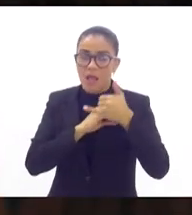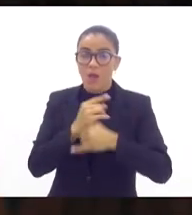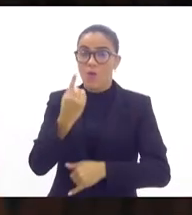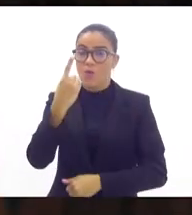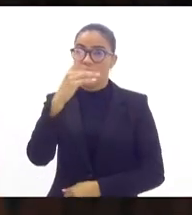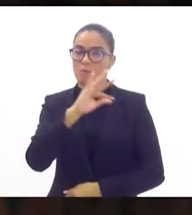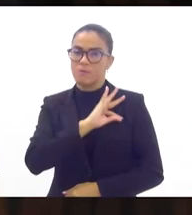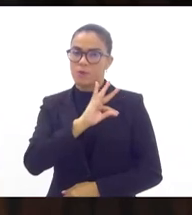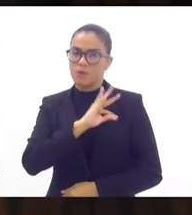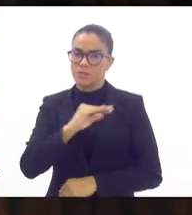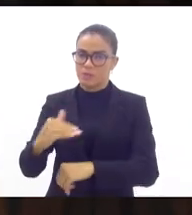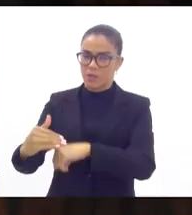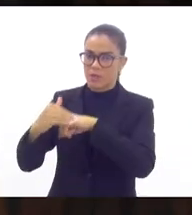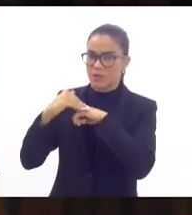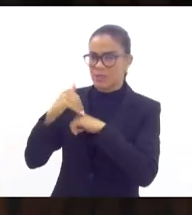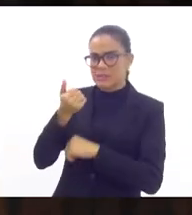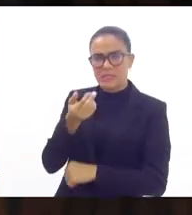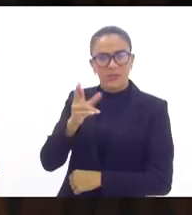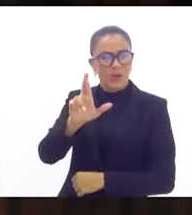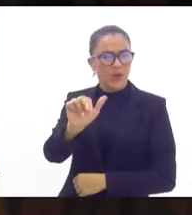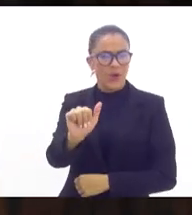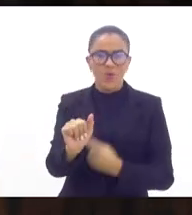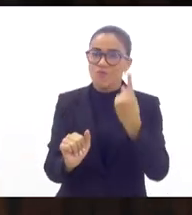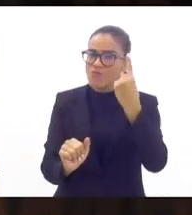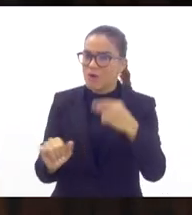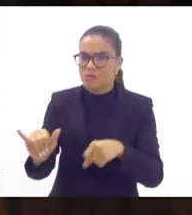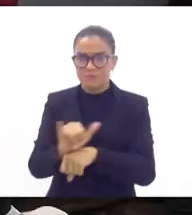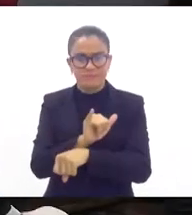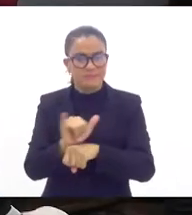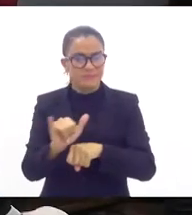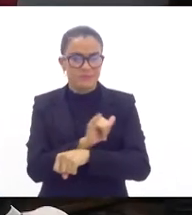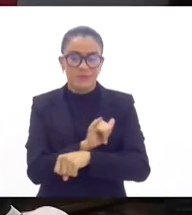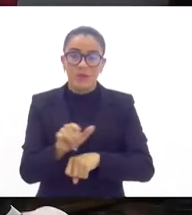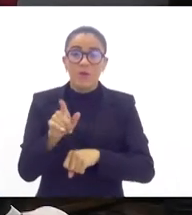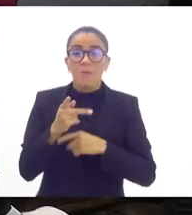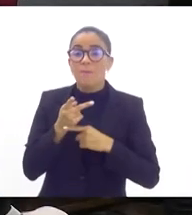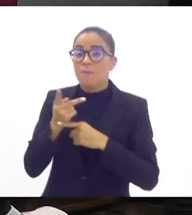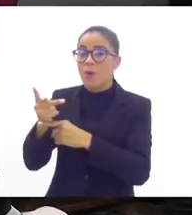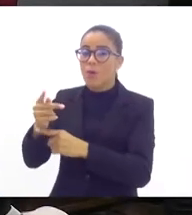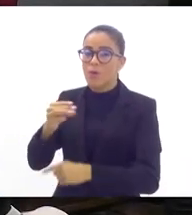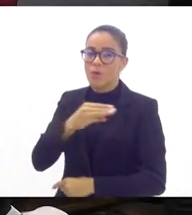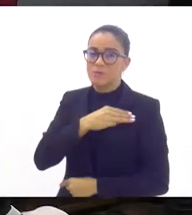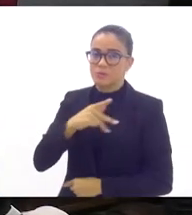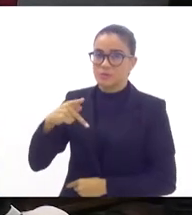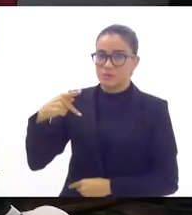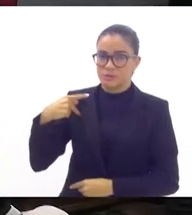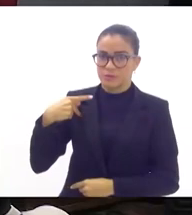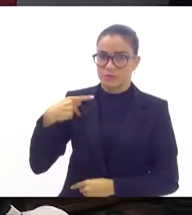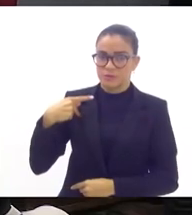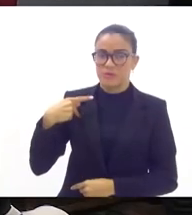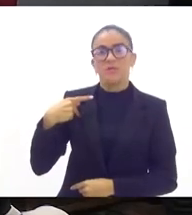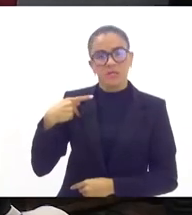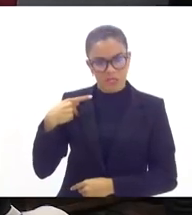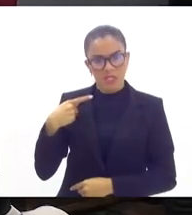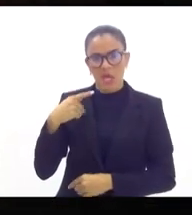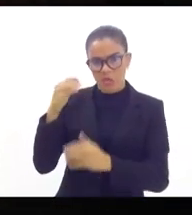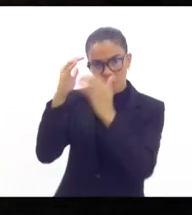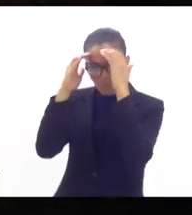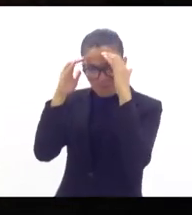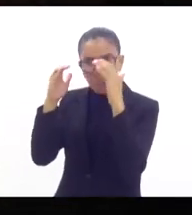policial militar falou para mim senhora só tem um jeito vá para o ministério público e assim